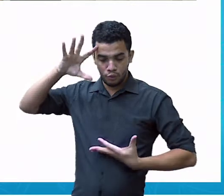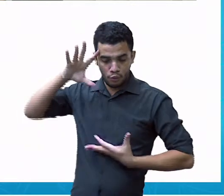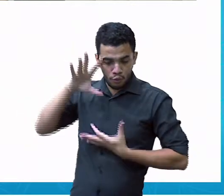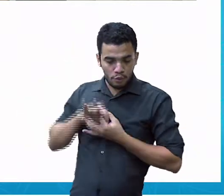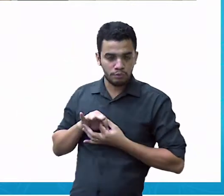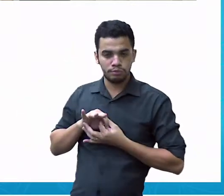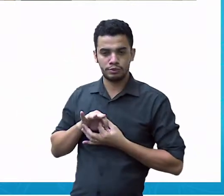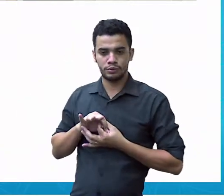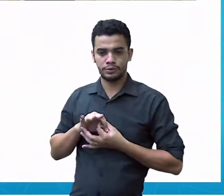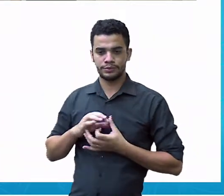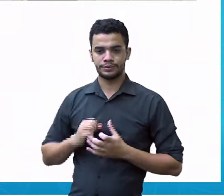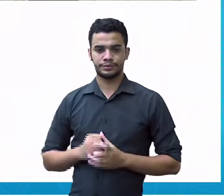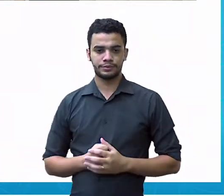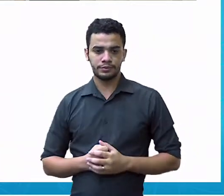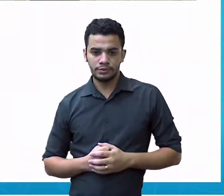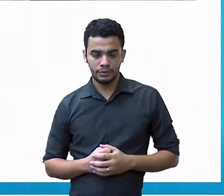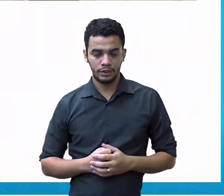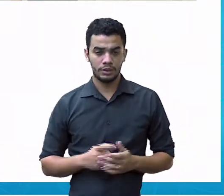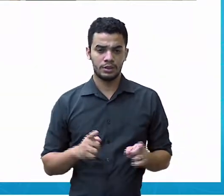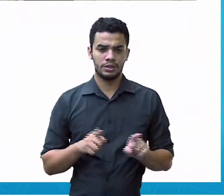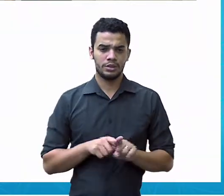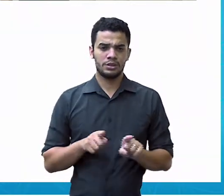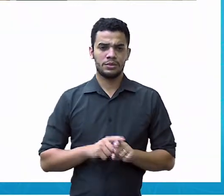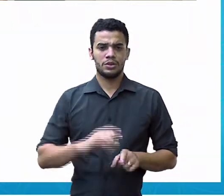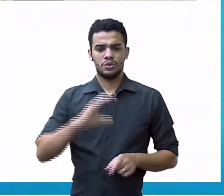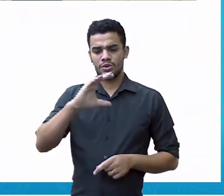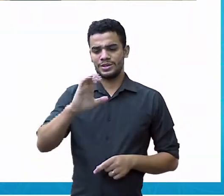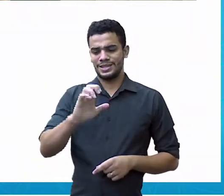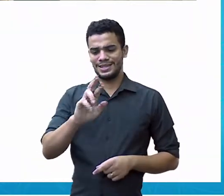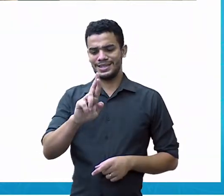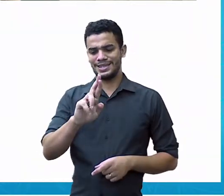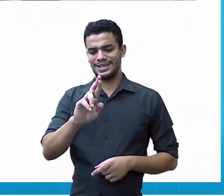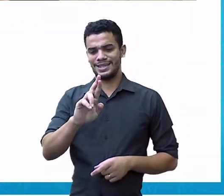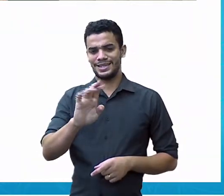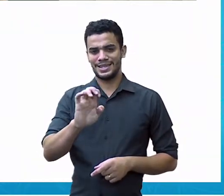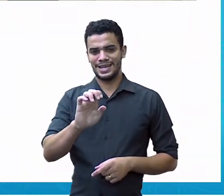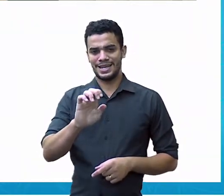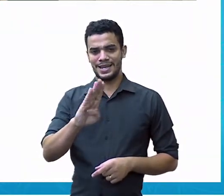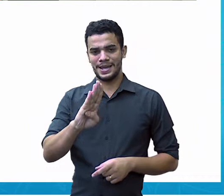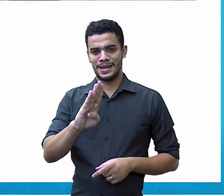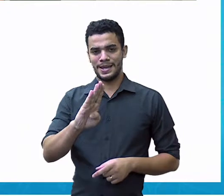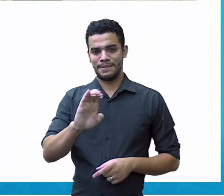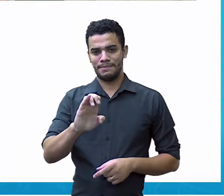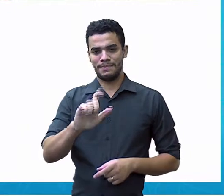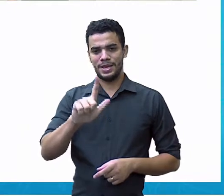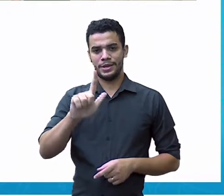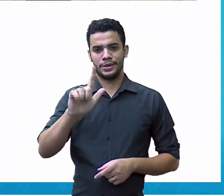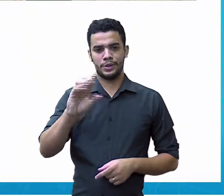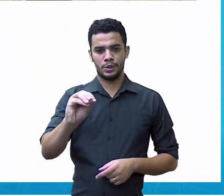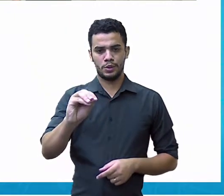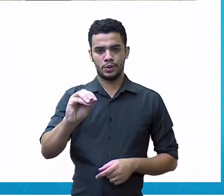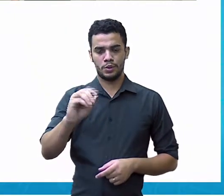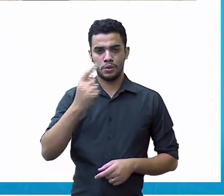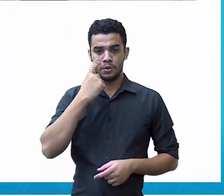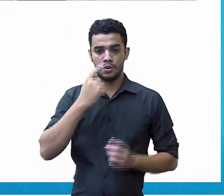cerebelo, essa estrutura situada, deixa eu abrir aqui a imagem,